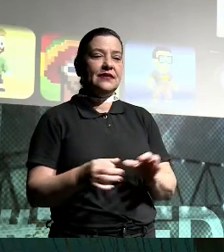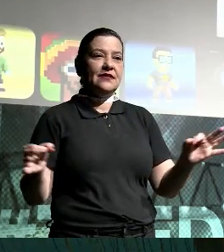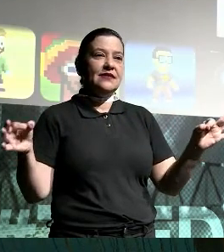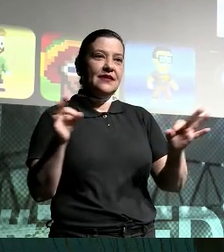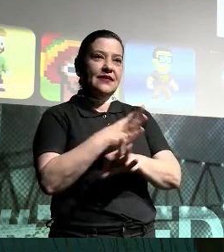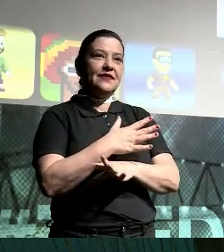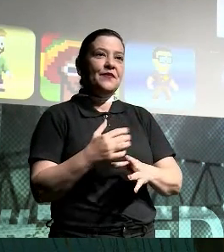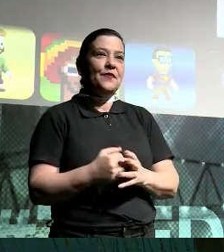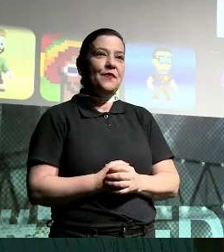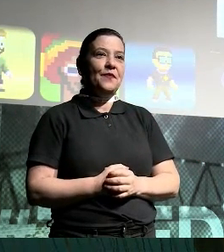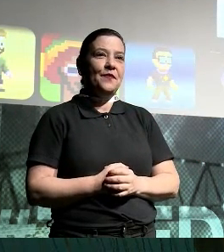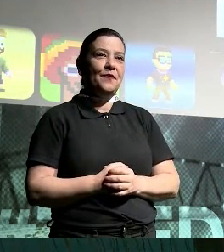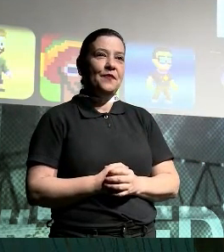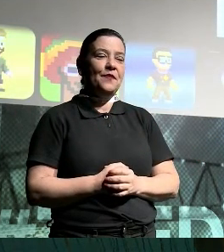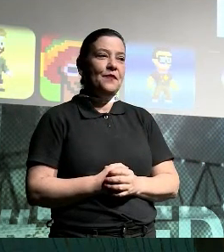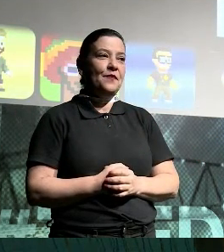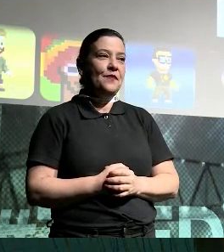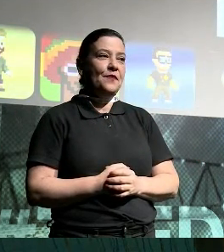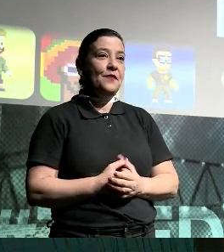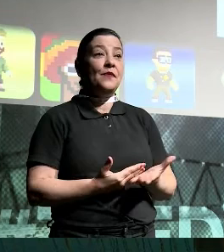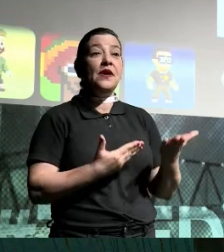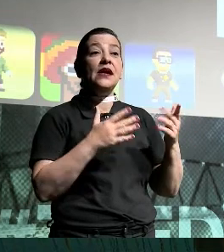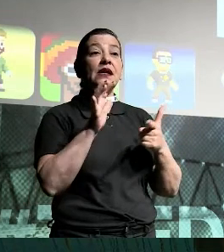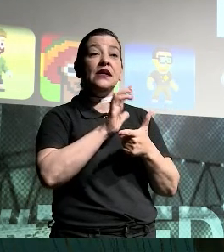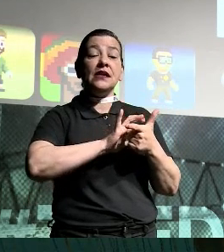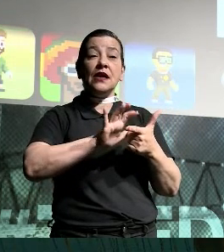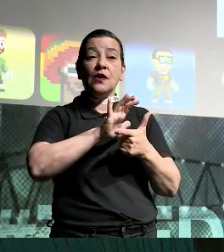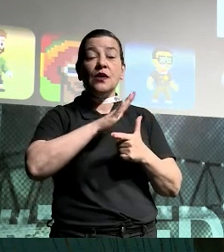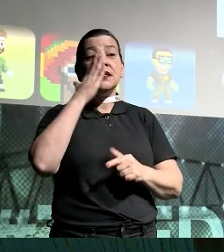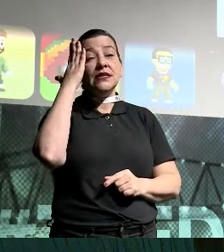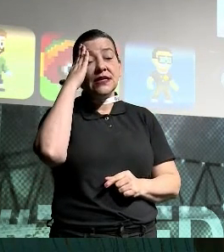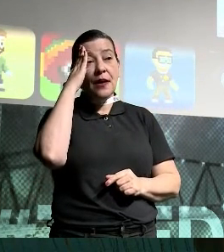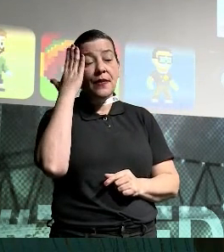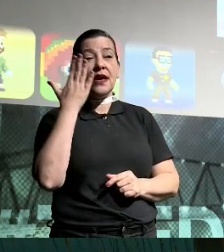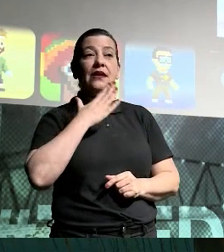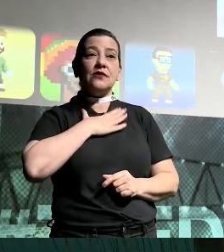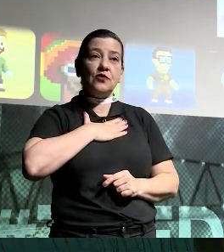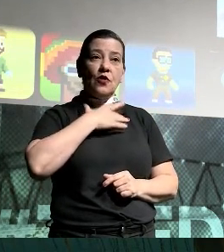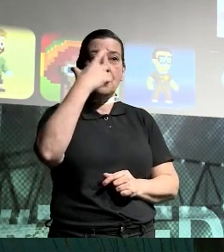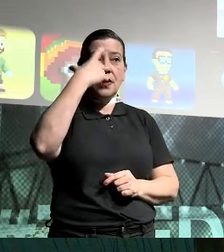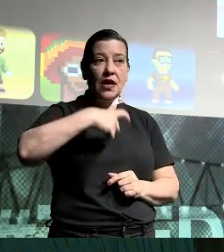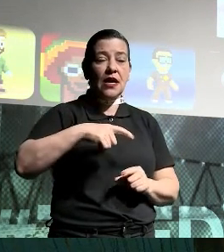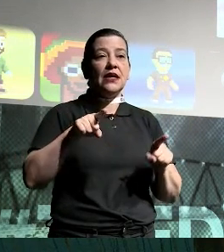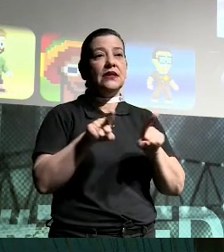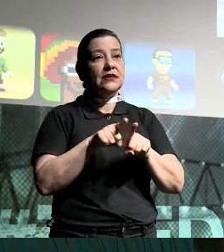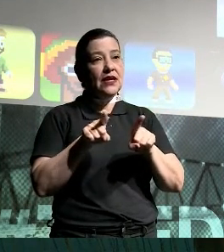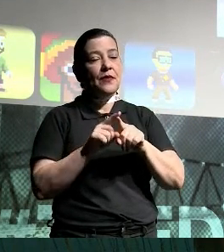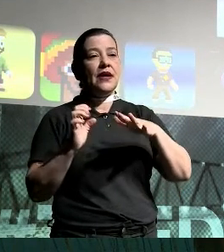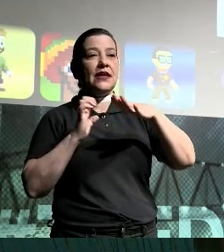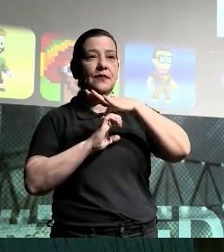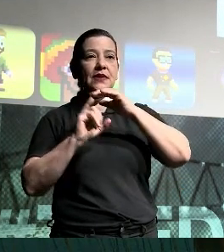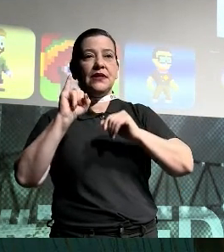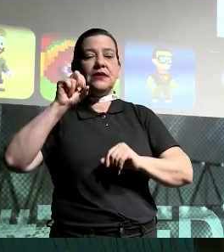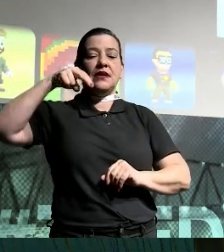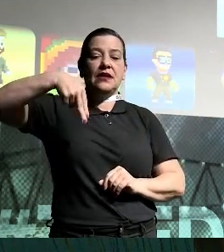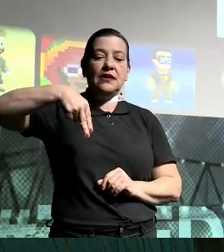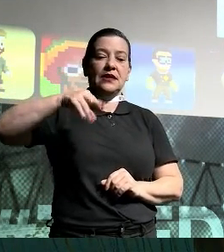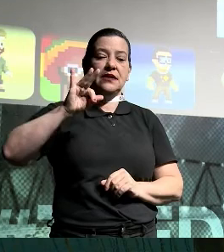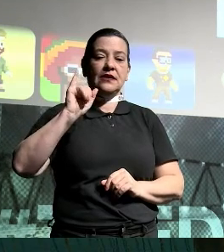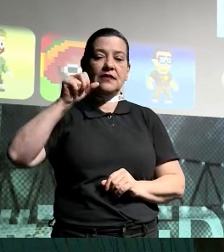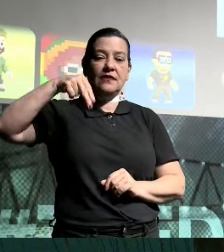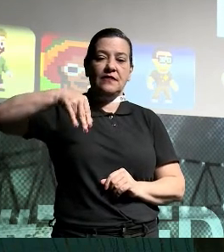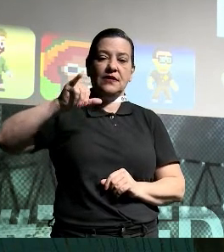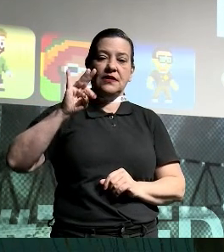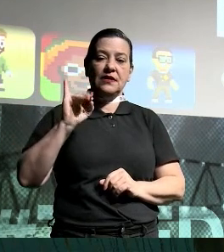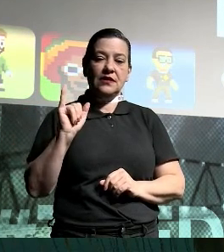encerrando. Esse daqui é um QR Code para você saber um pouco mais sobre mim, sobre a CloudWalk, sobre a Infinity Pay. Tá? Então, você pode escanear